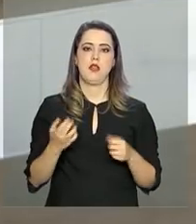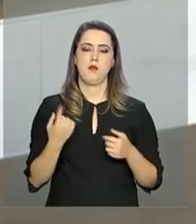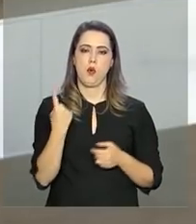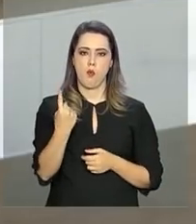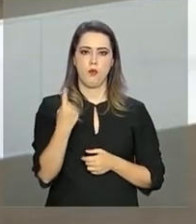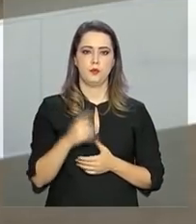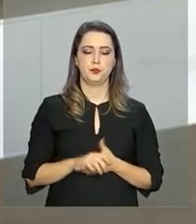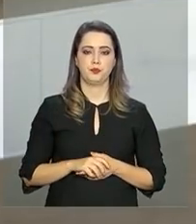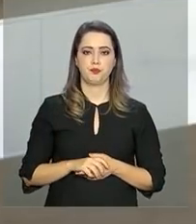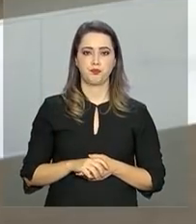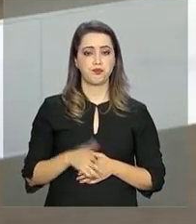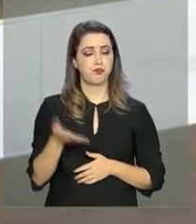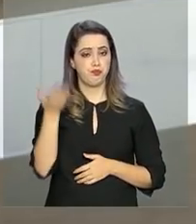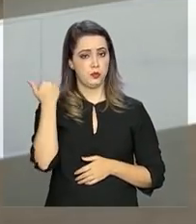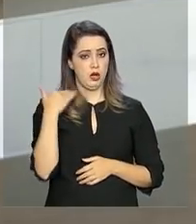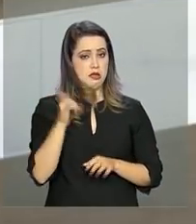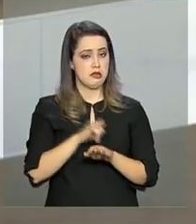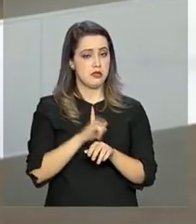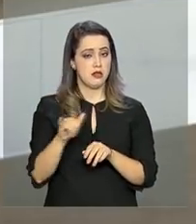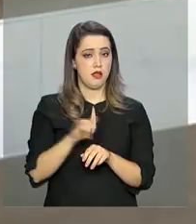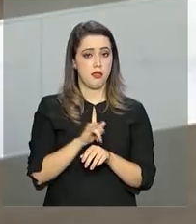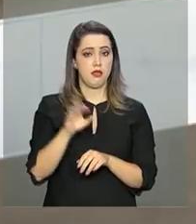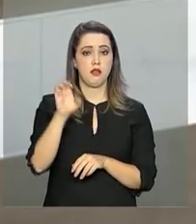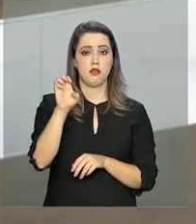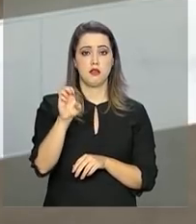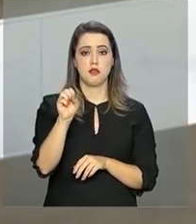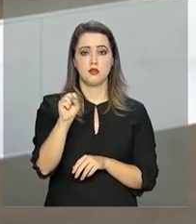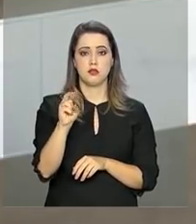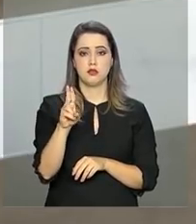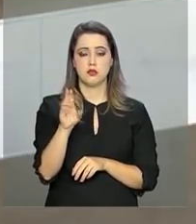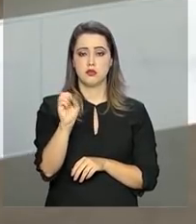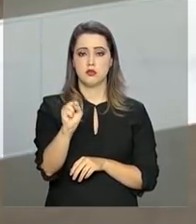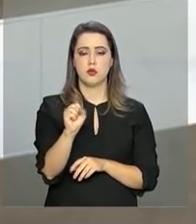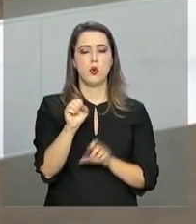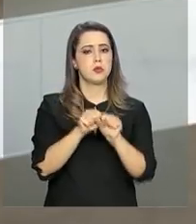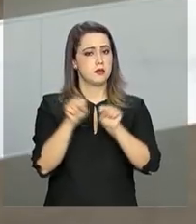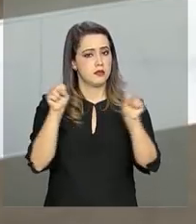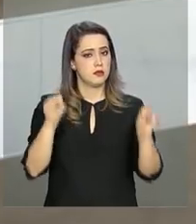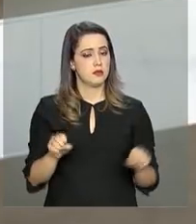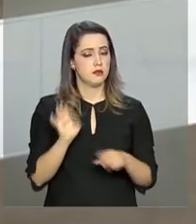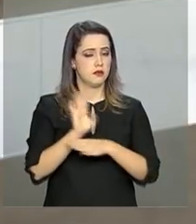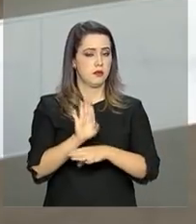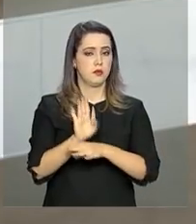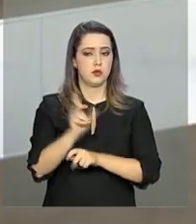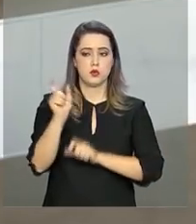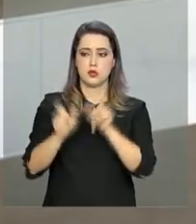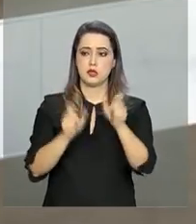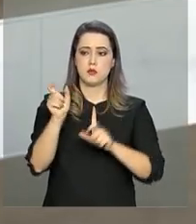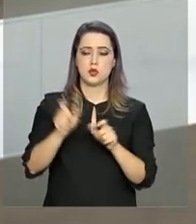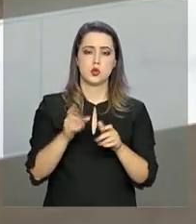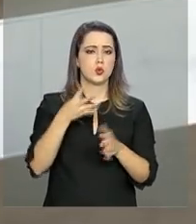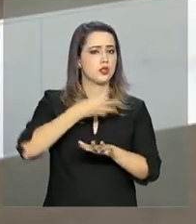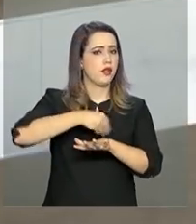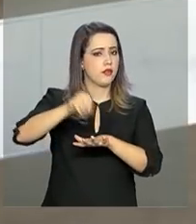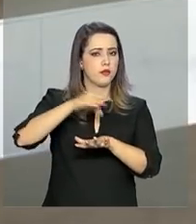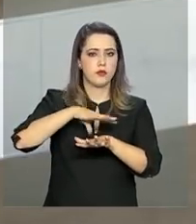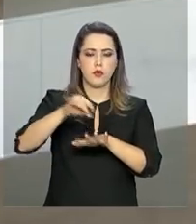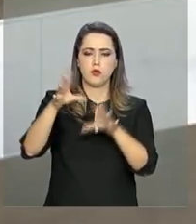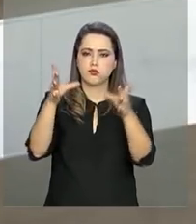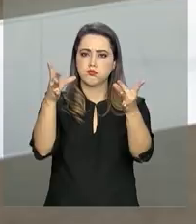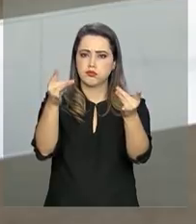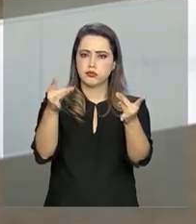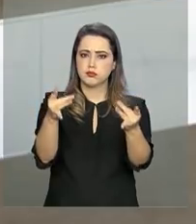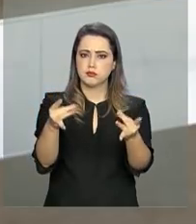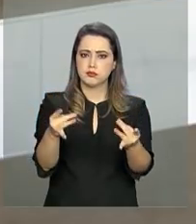e sua atenção básica o sistema tem ajudado os profissionais da saúde no registro de informações e